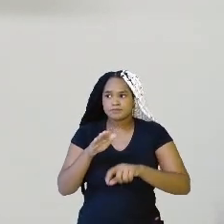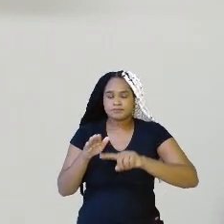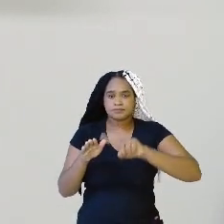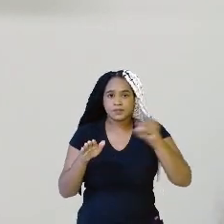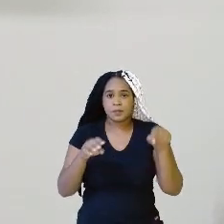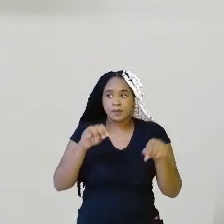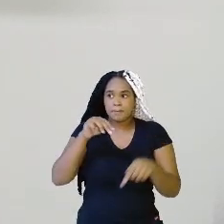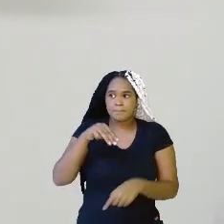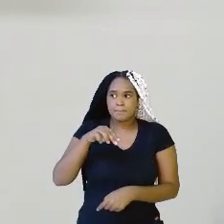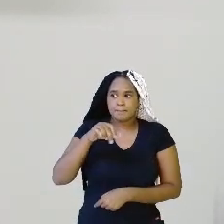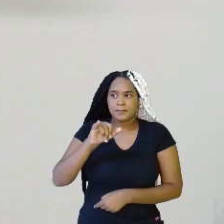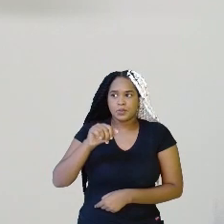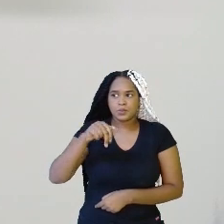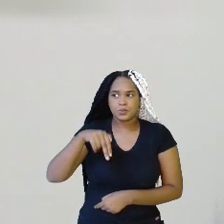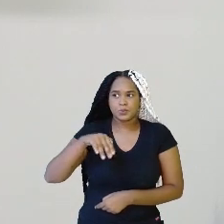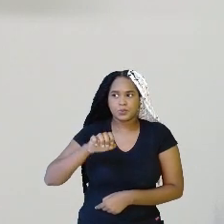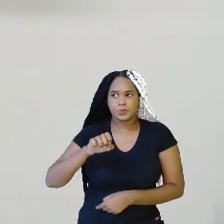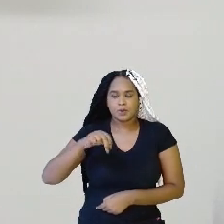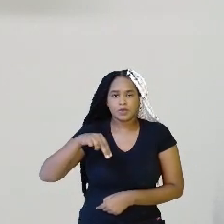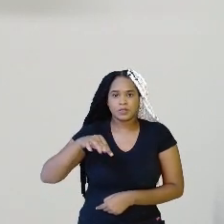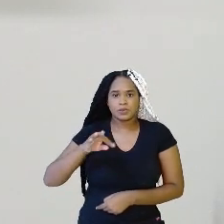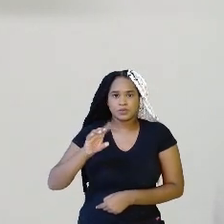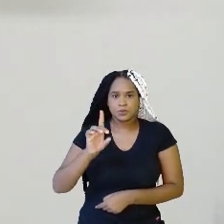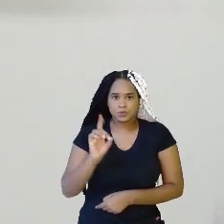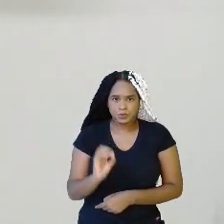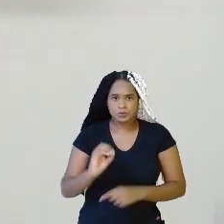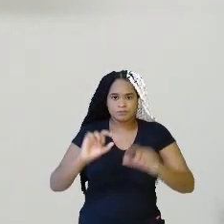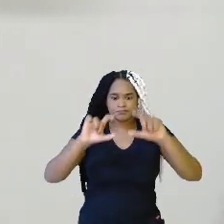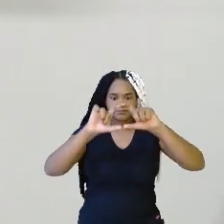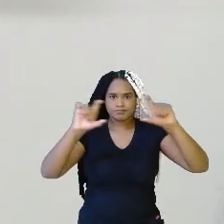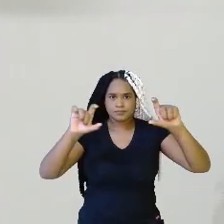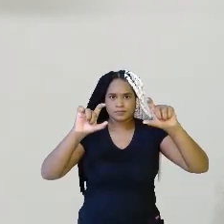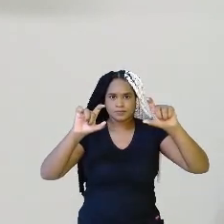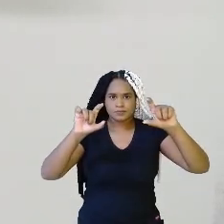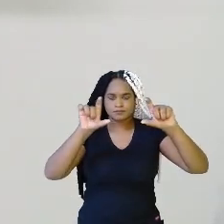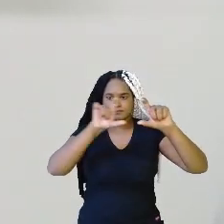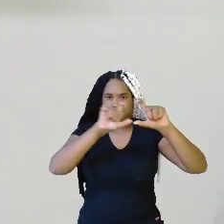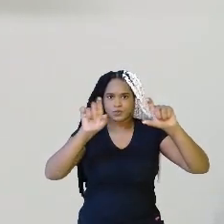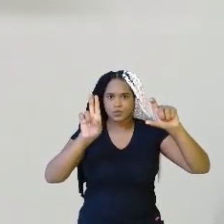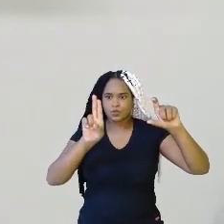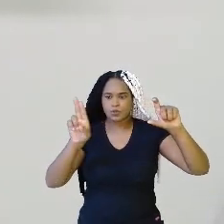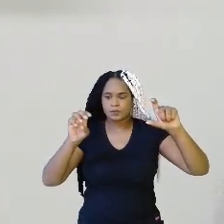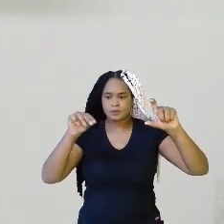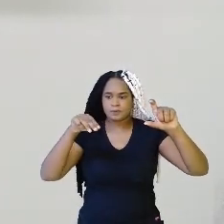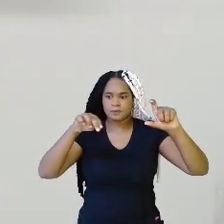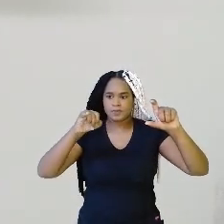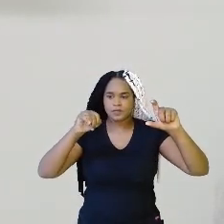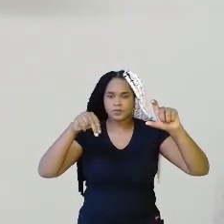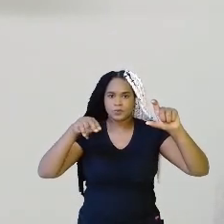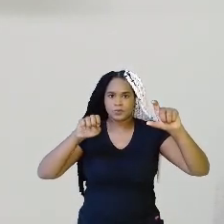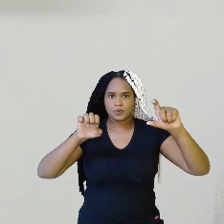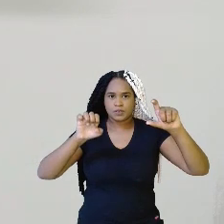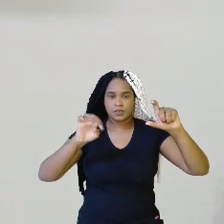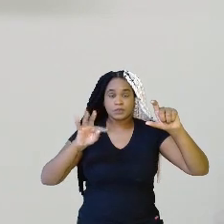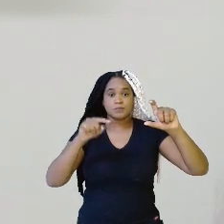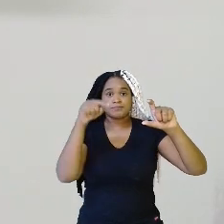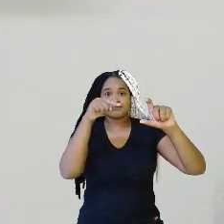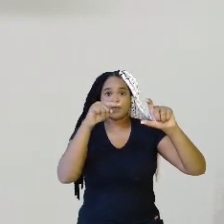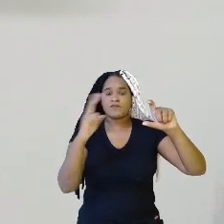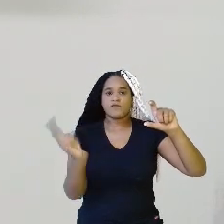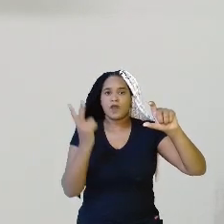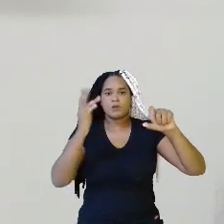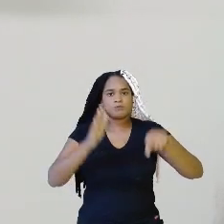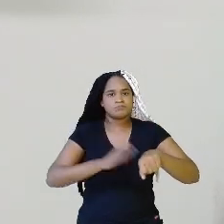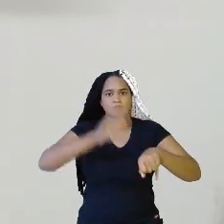de minuendo, é o primeiro termo, é a parte de cima. O número maior, você vai colocar em